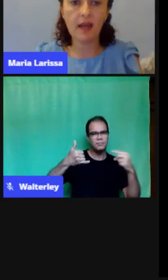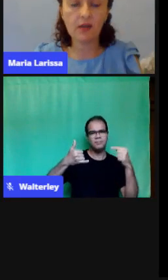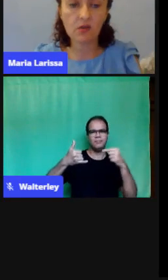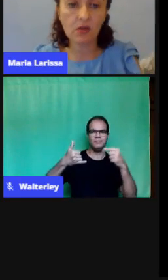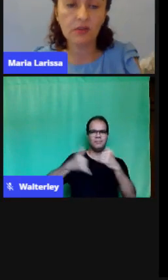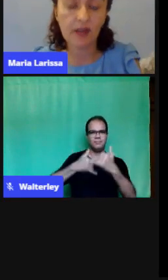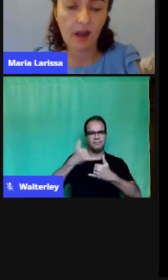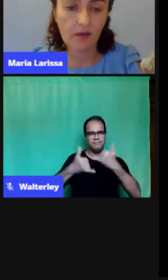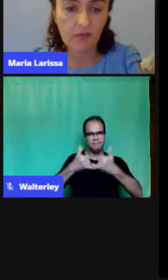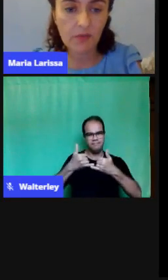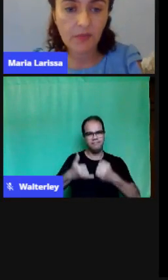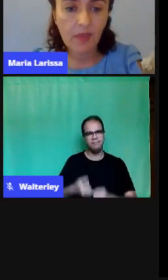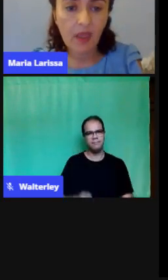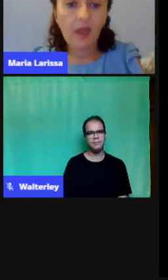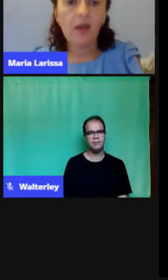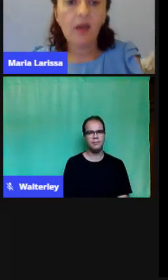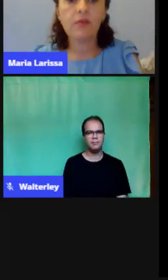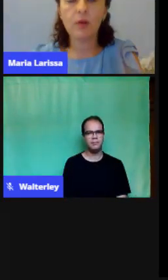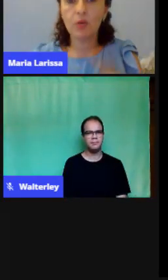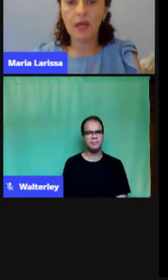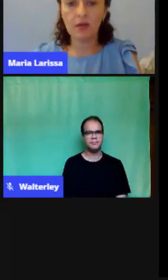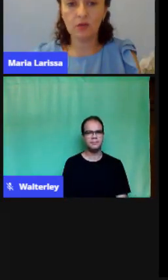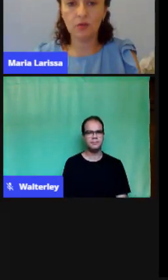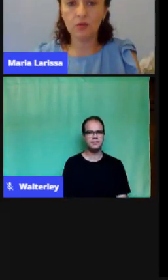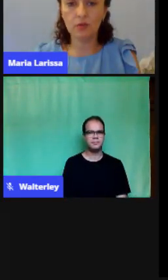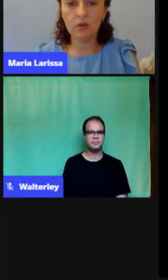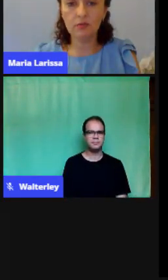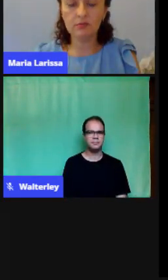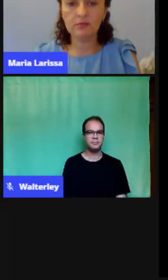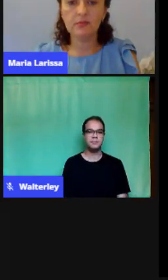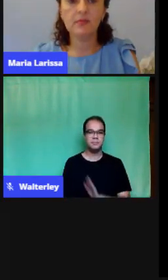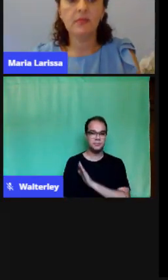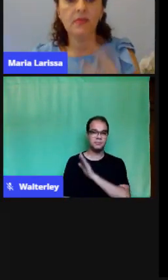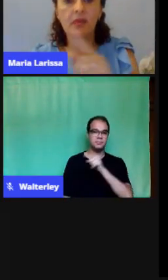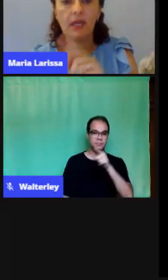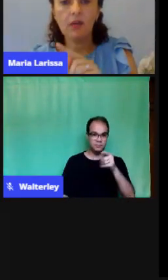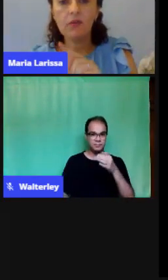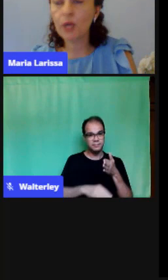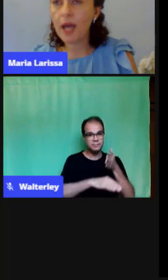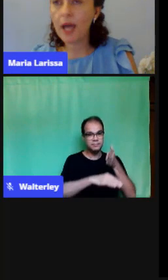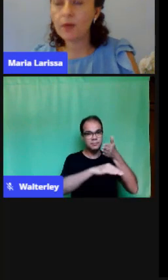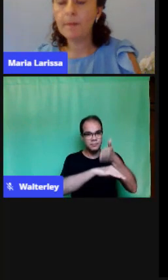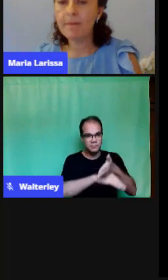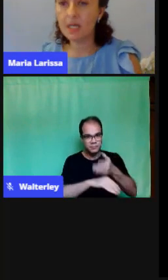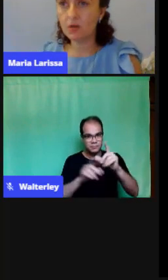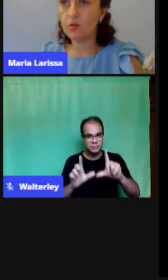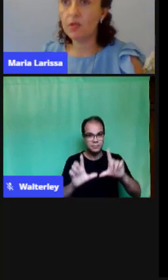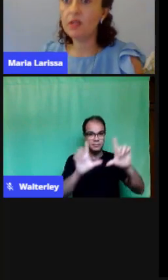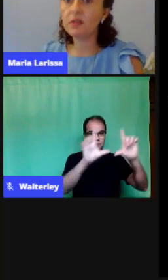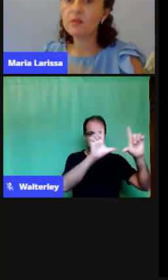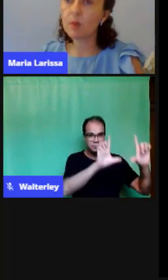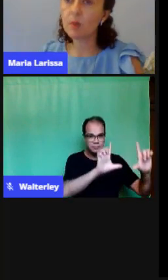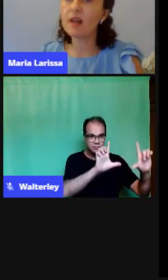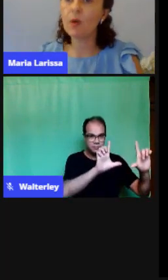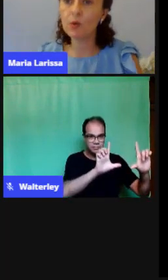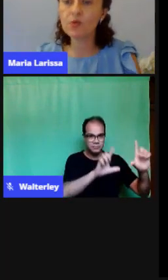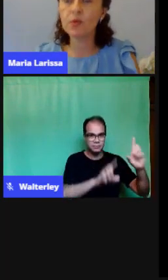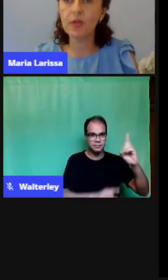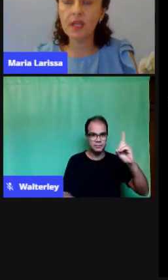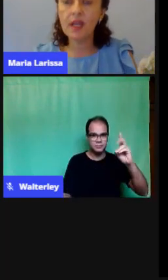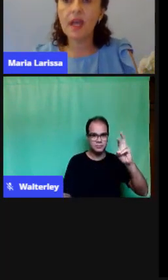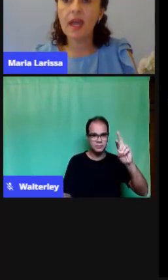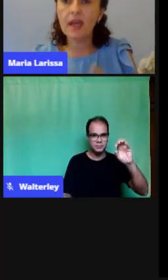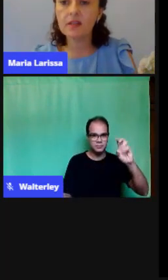vai entrar lá no seu Drive, formulário do Google, formulário branco. E nós vamos começar